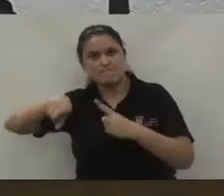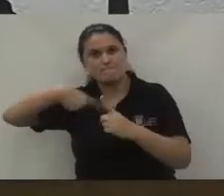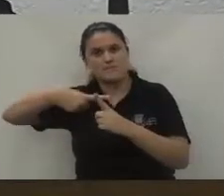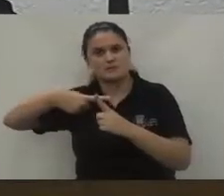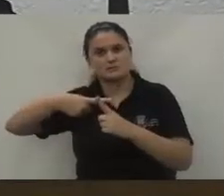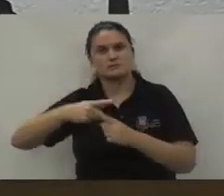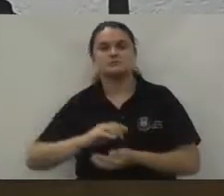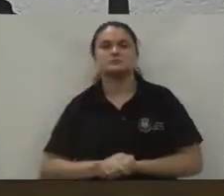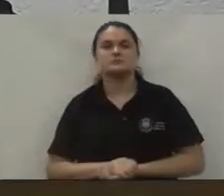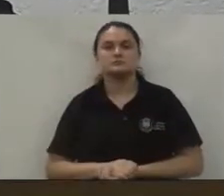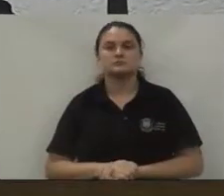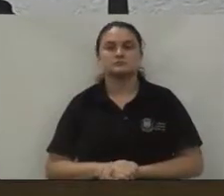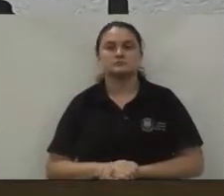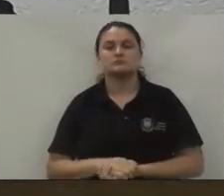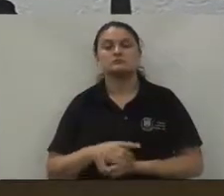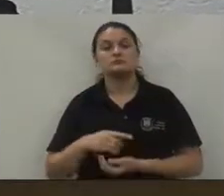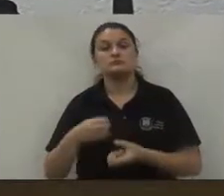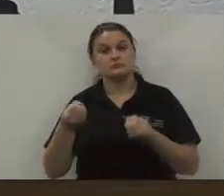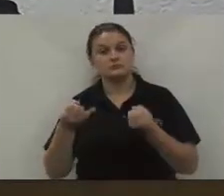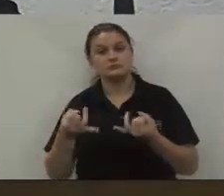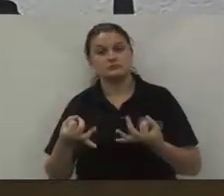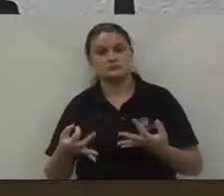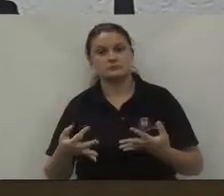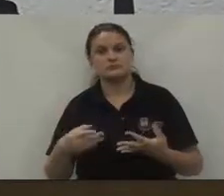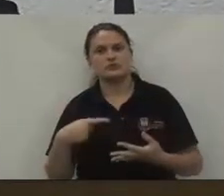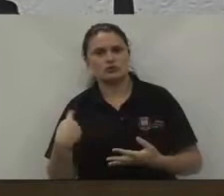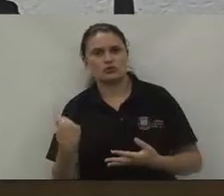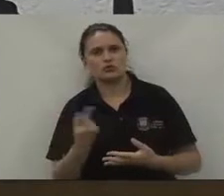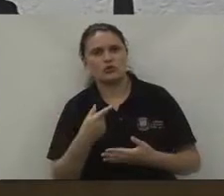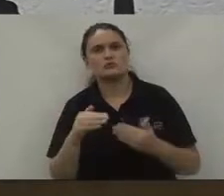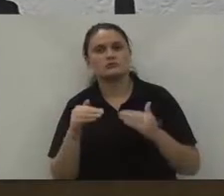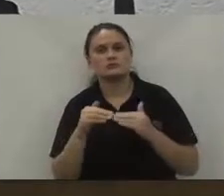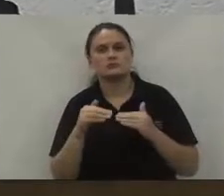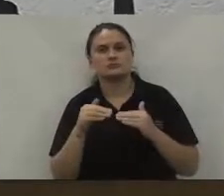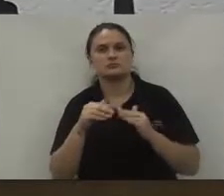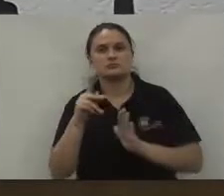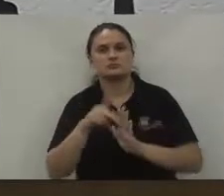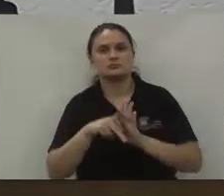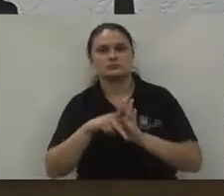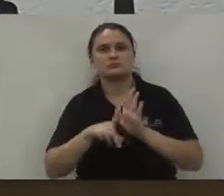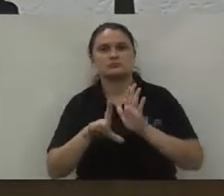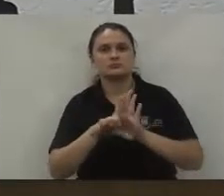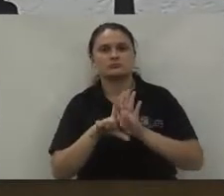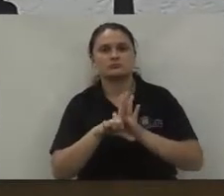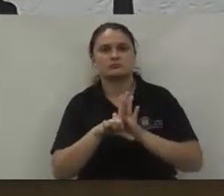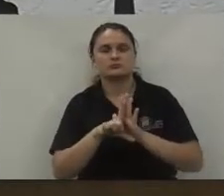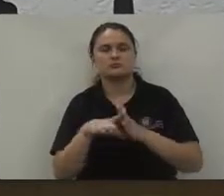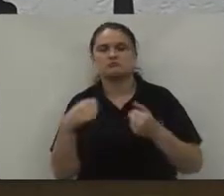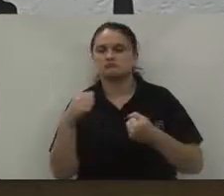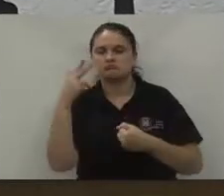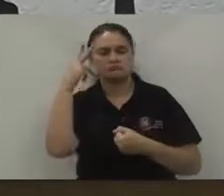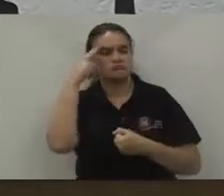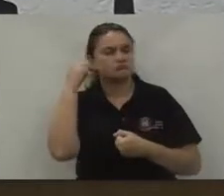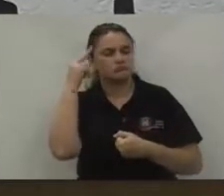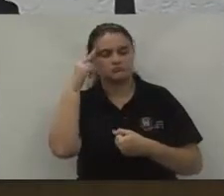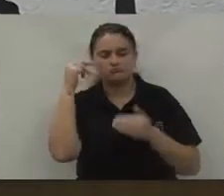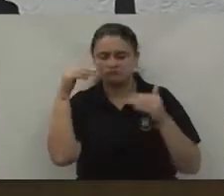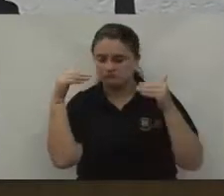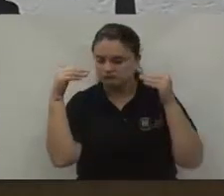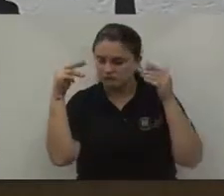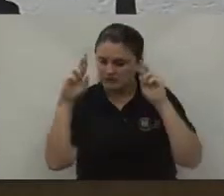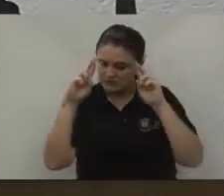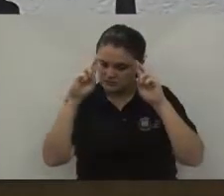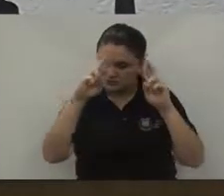superávit financeiro. Fundamentação. Somos de parecer favorável ao projeto em questão, devendo este seguir os